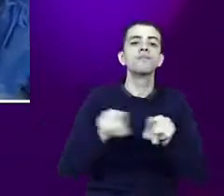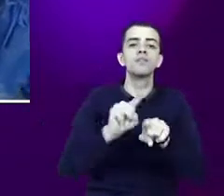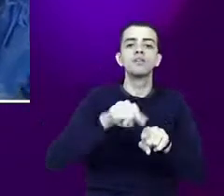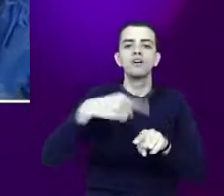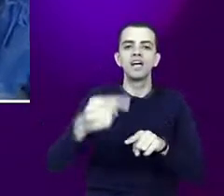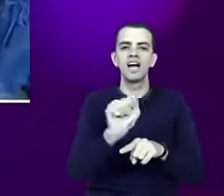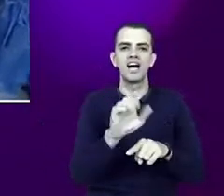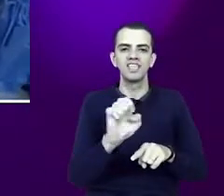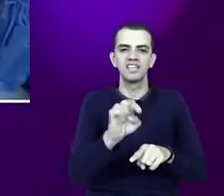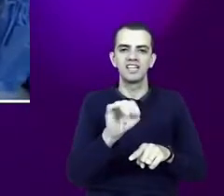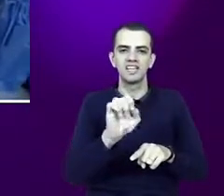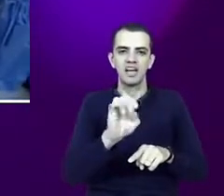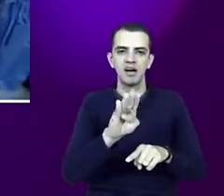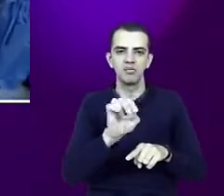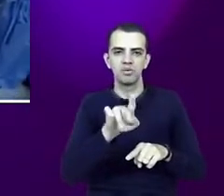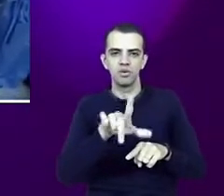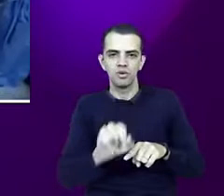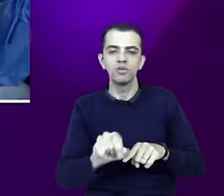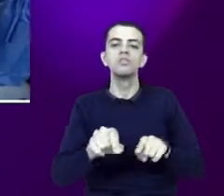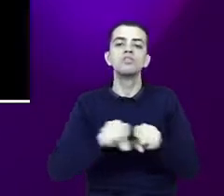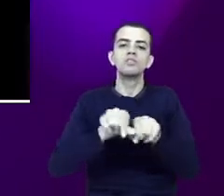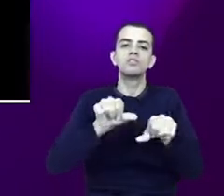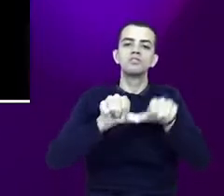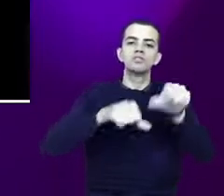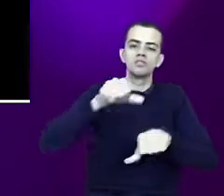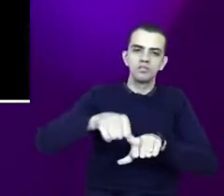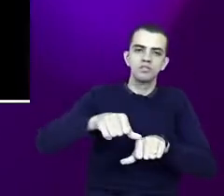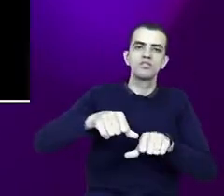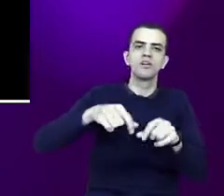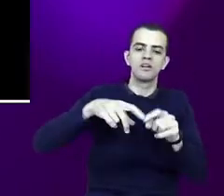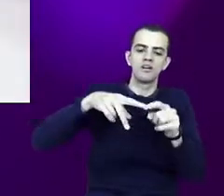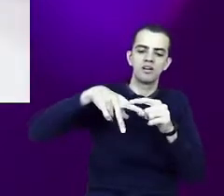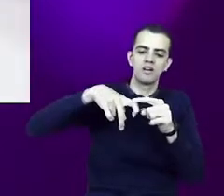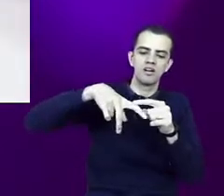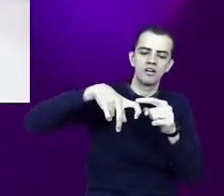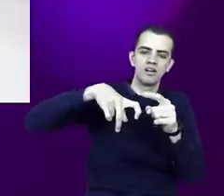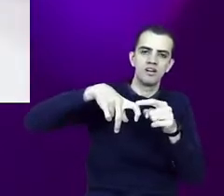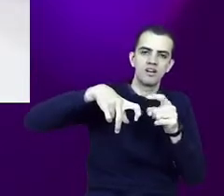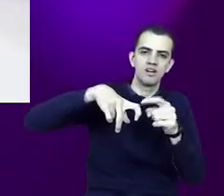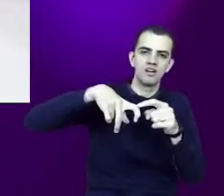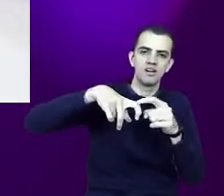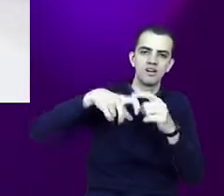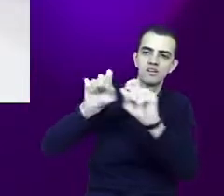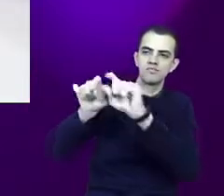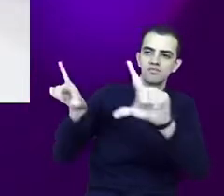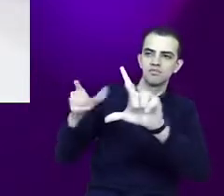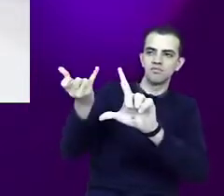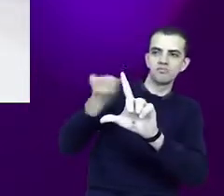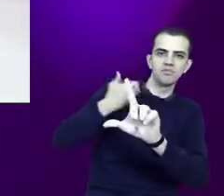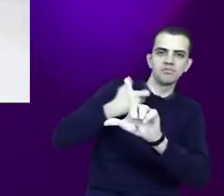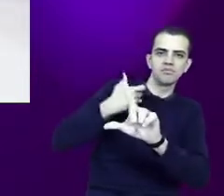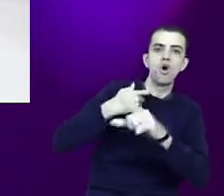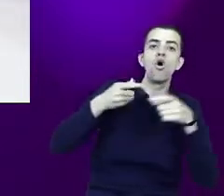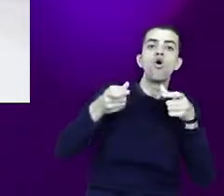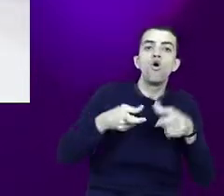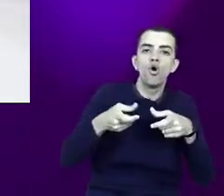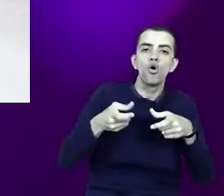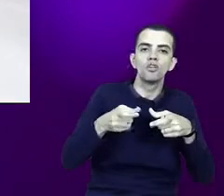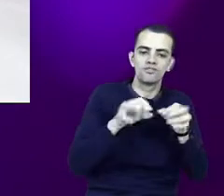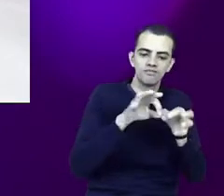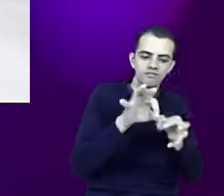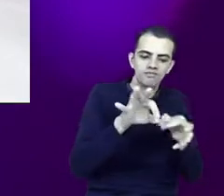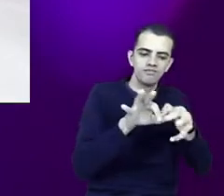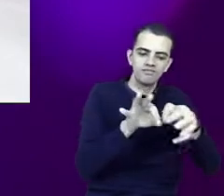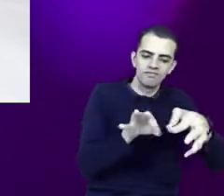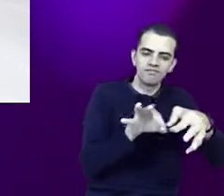parte do trocânter femoral e a patela, para te dar os parâmetros finais de posicionamento, e assim que o robô